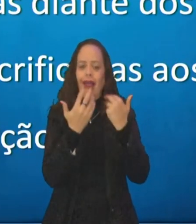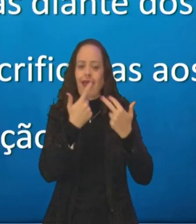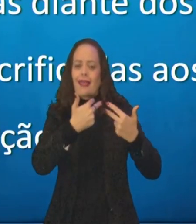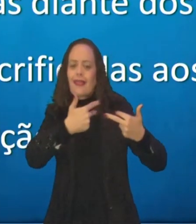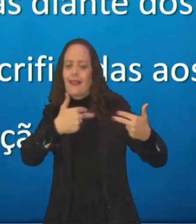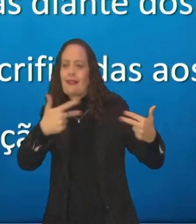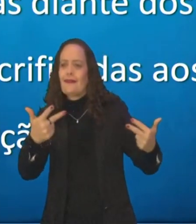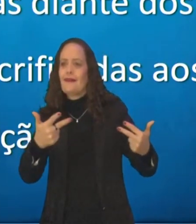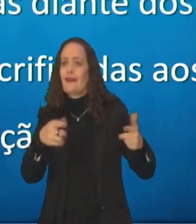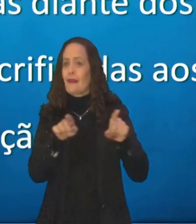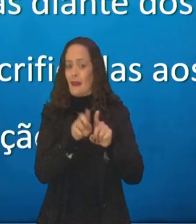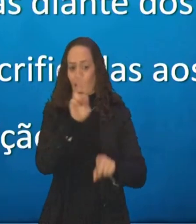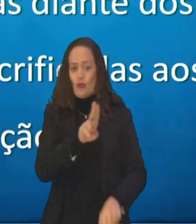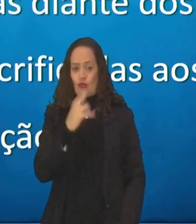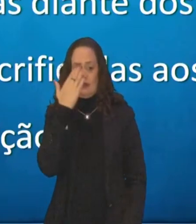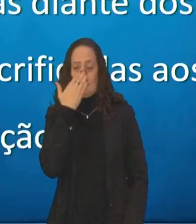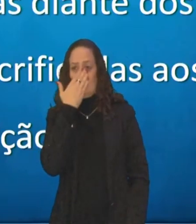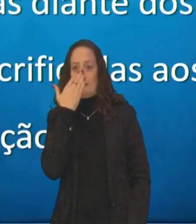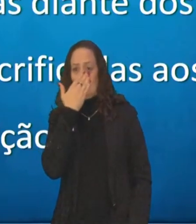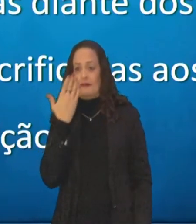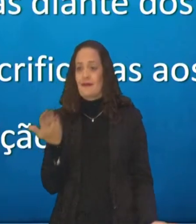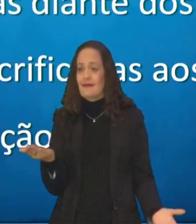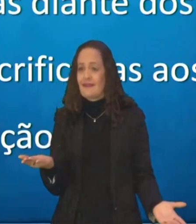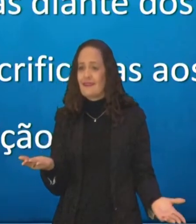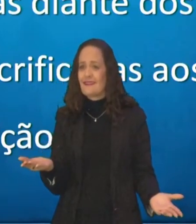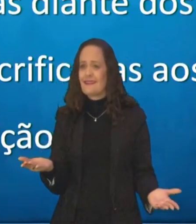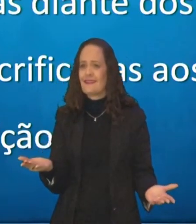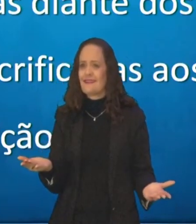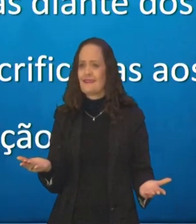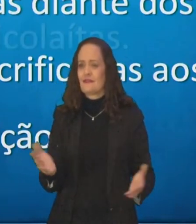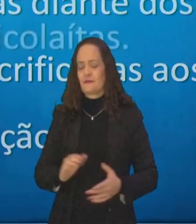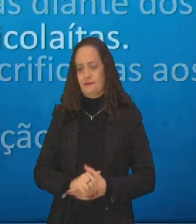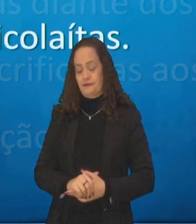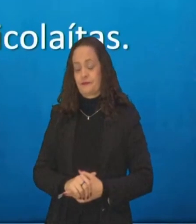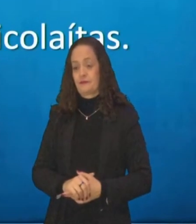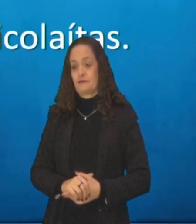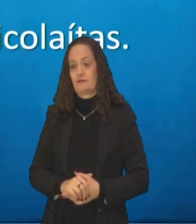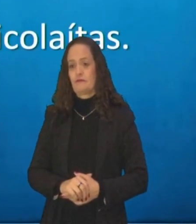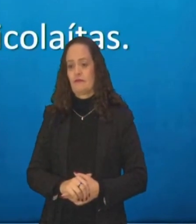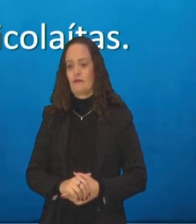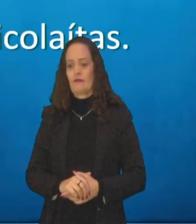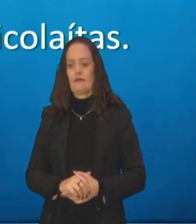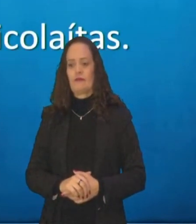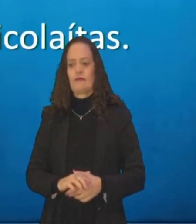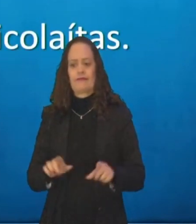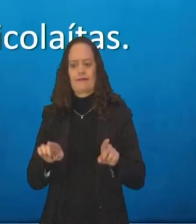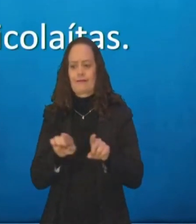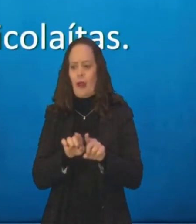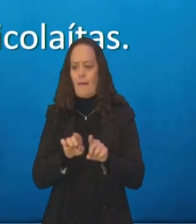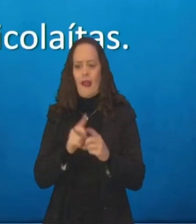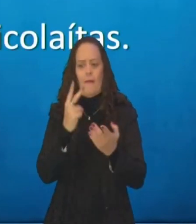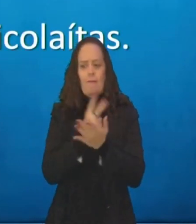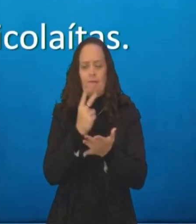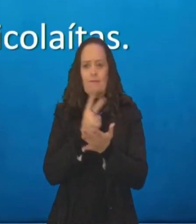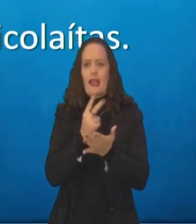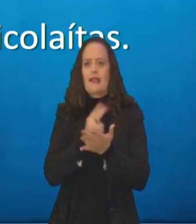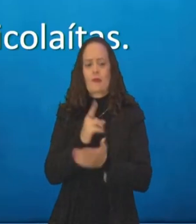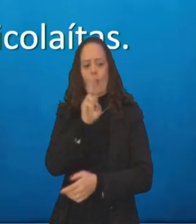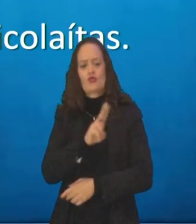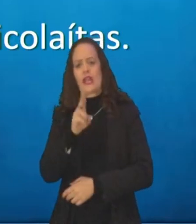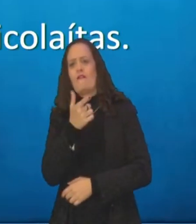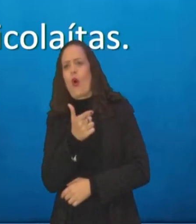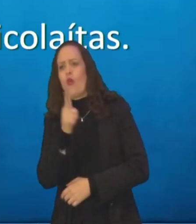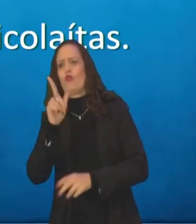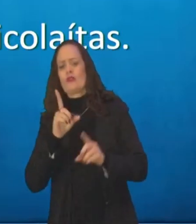a prostituição. Outro sim, também, tu tens os que da mesma forma sustentam